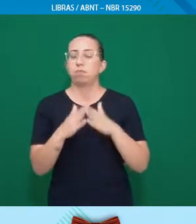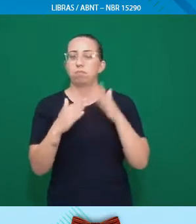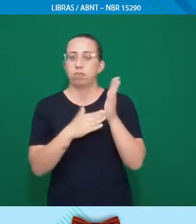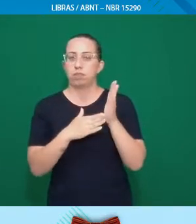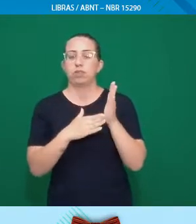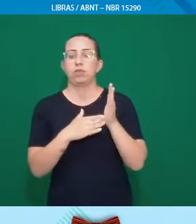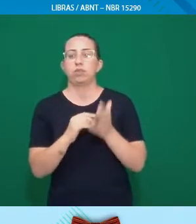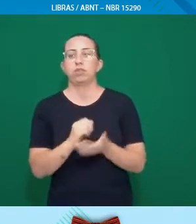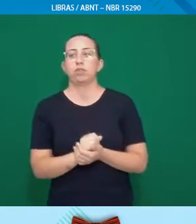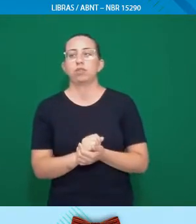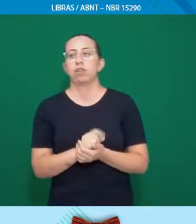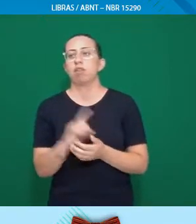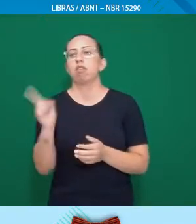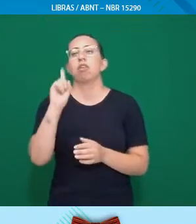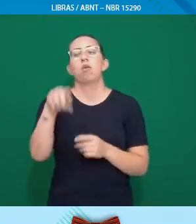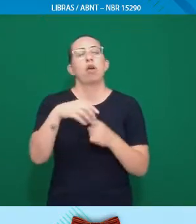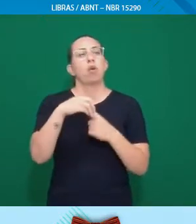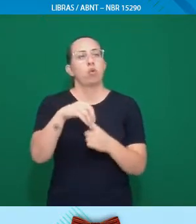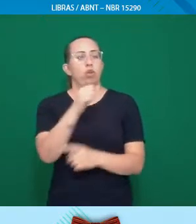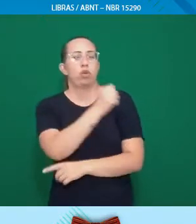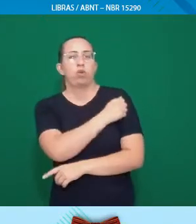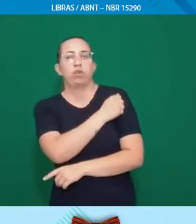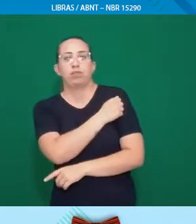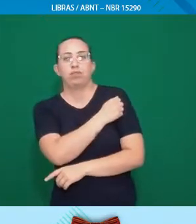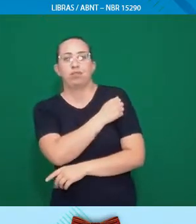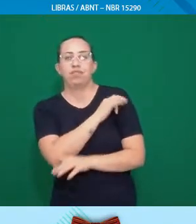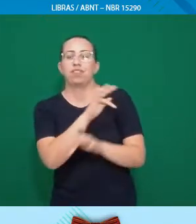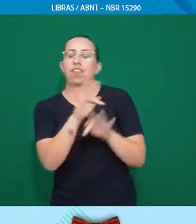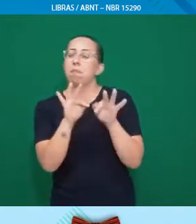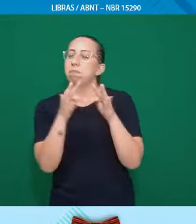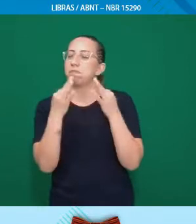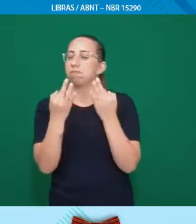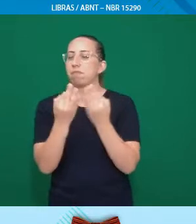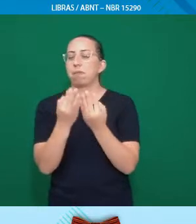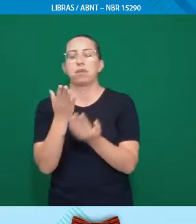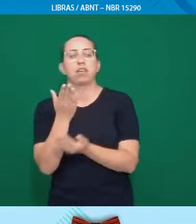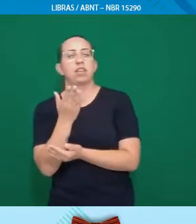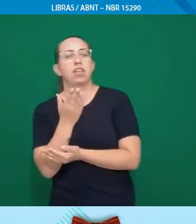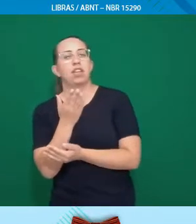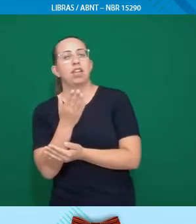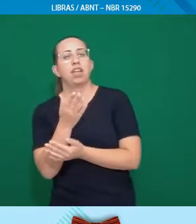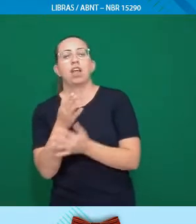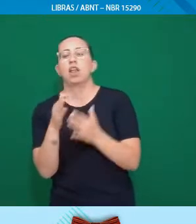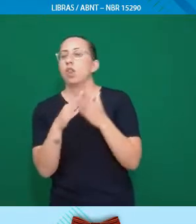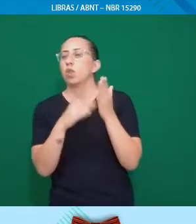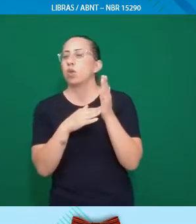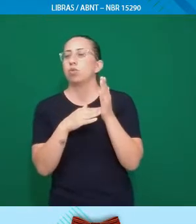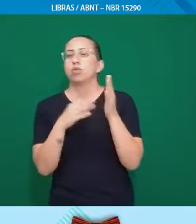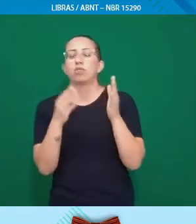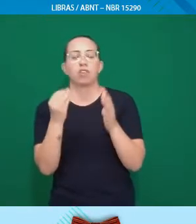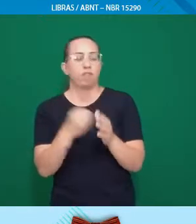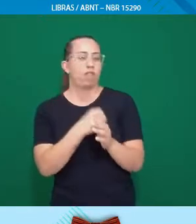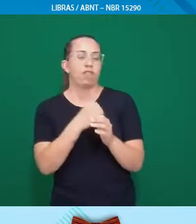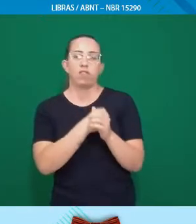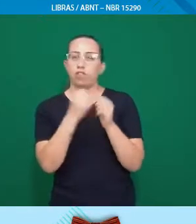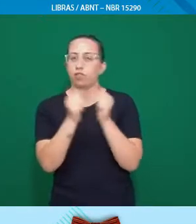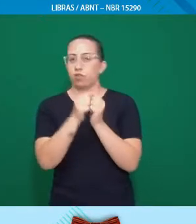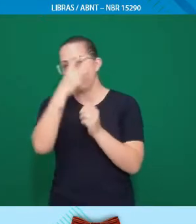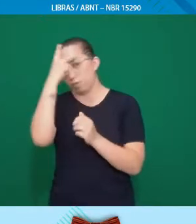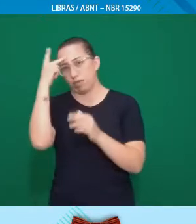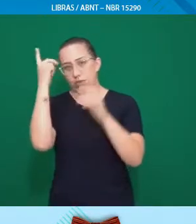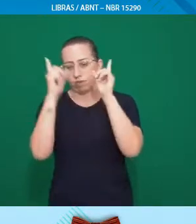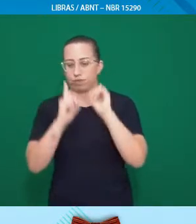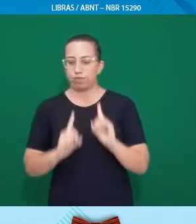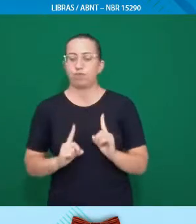veja que passa muito do que só atender o aluno mas sim esse trabalho muito amplo e é feito pela pai então parabéns